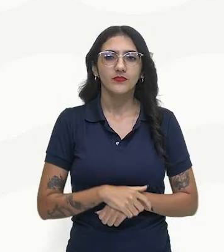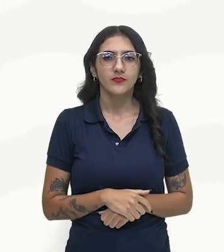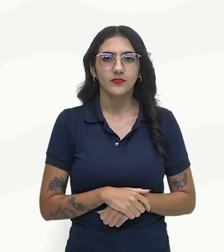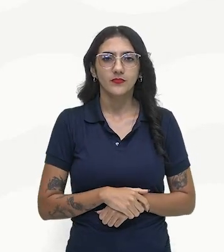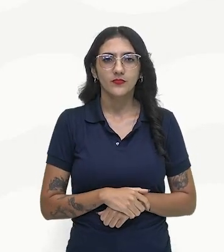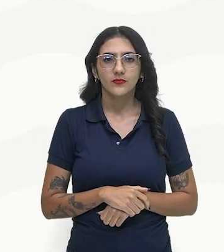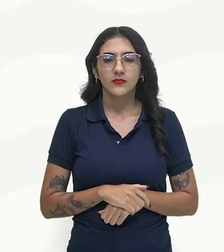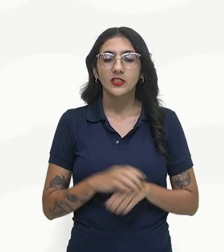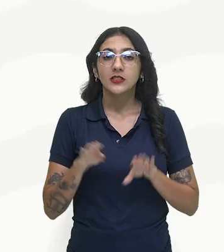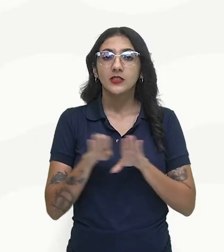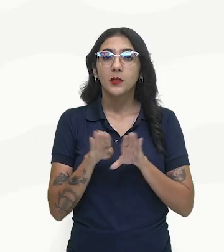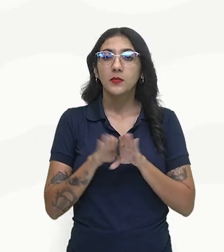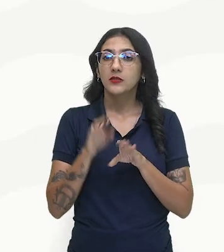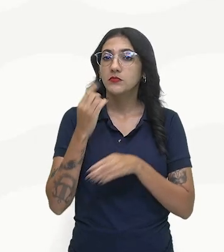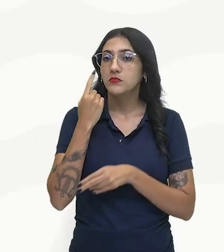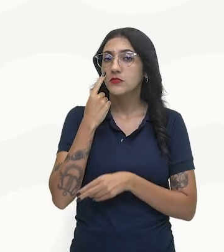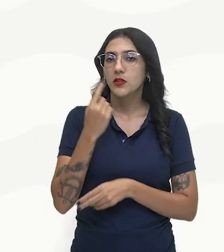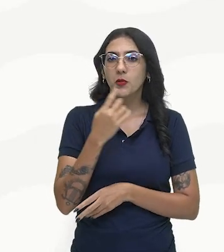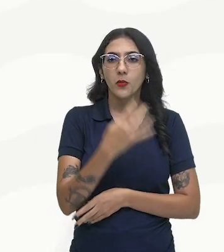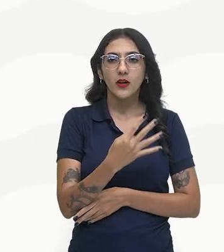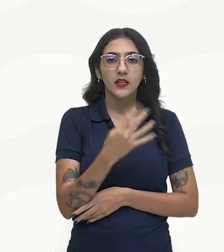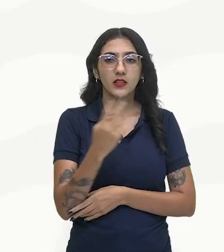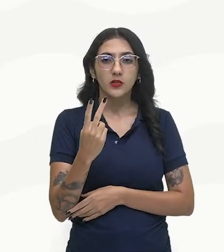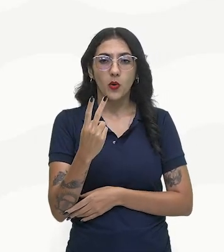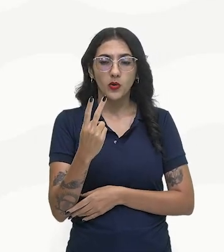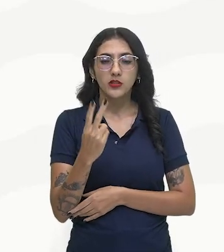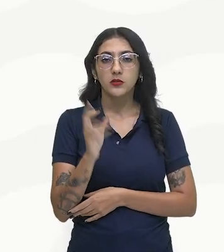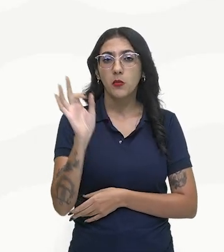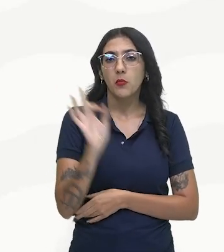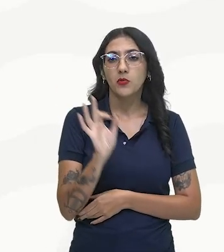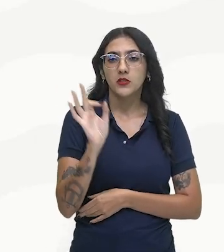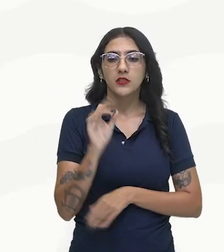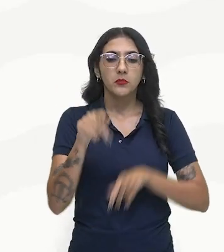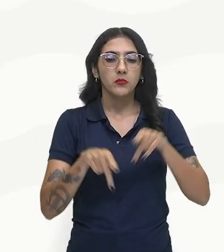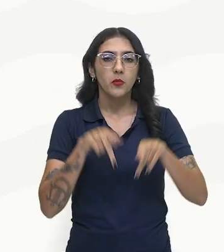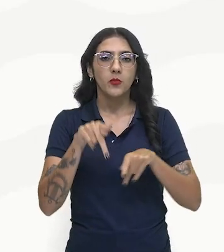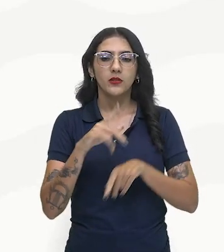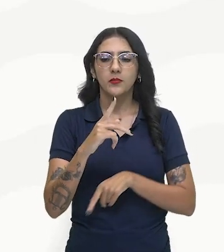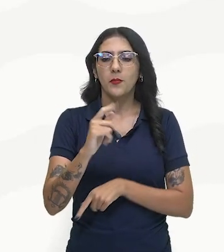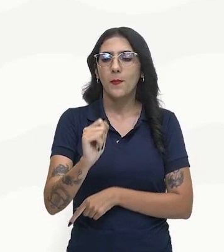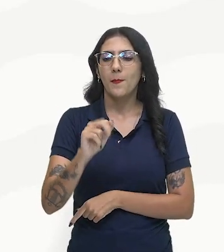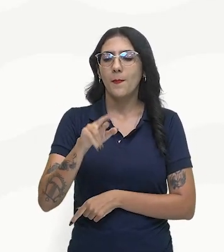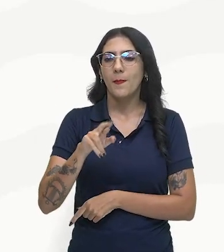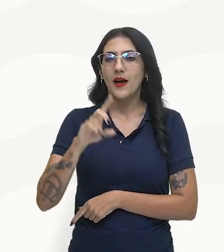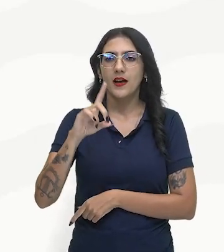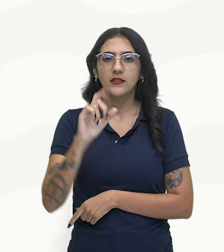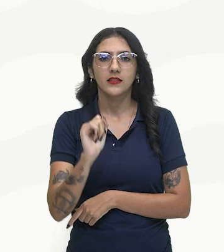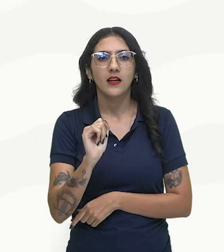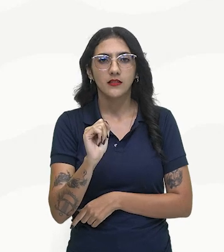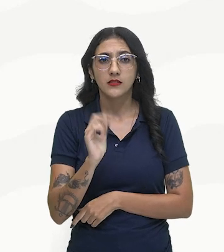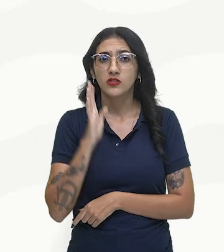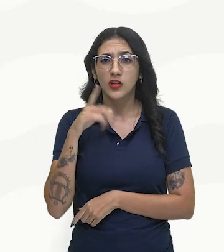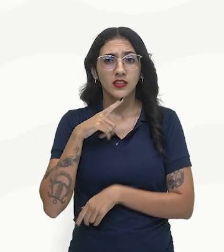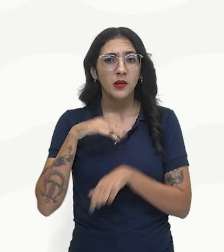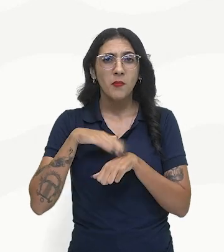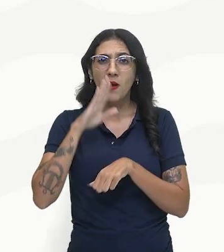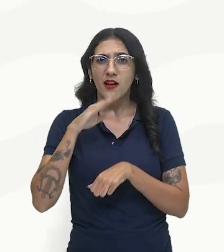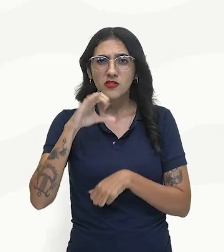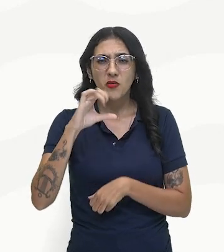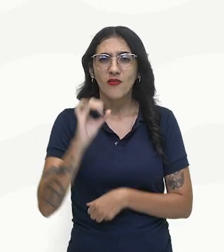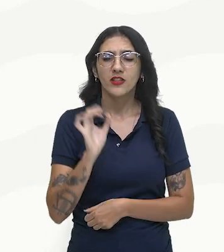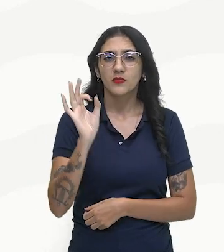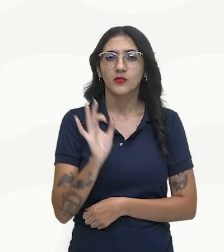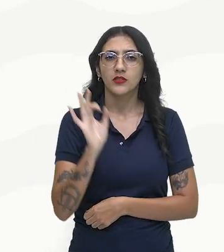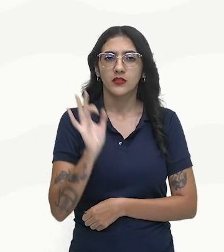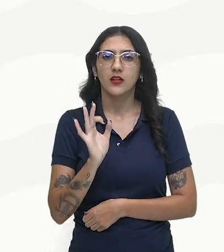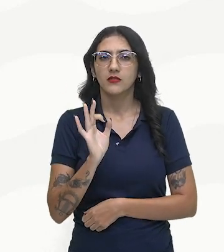tempo, você tem em torno de 42% de população parda. Só aí é mais de 90% da população. A gente tem